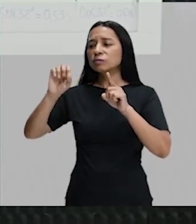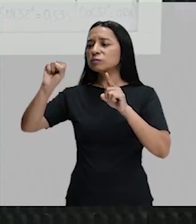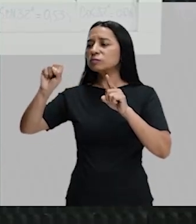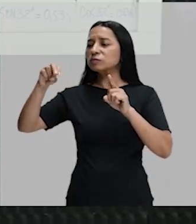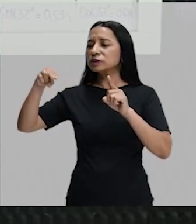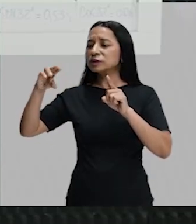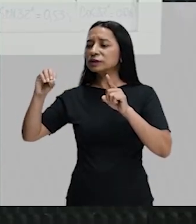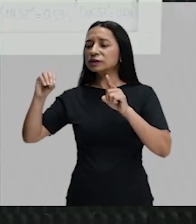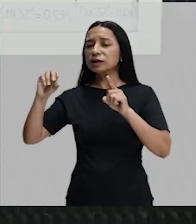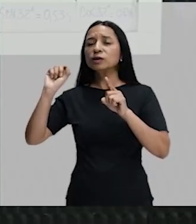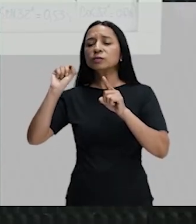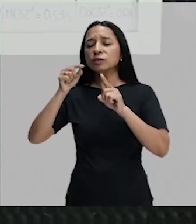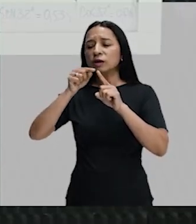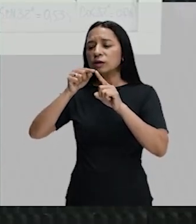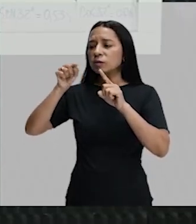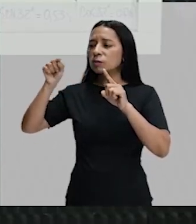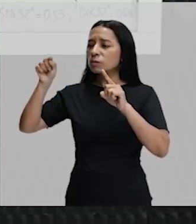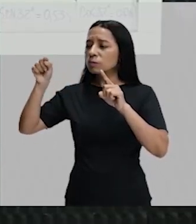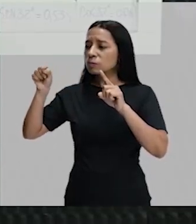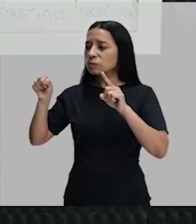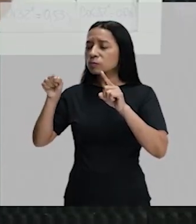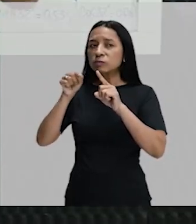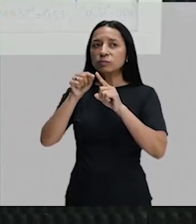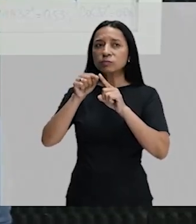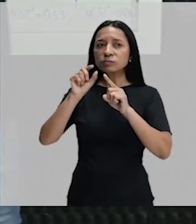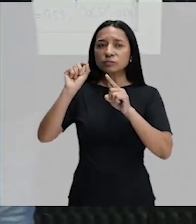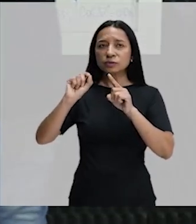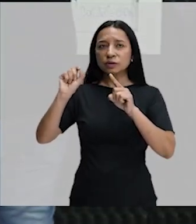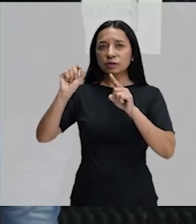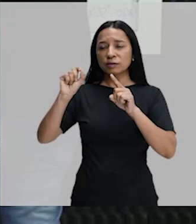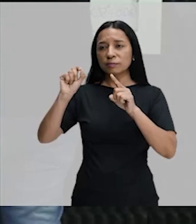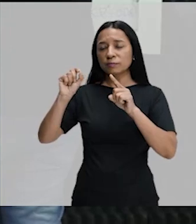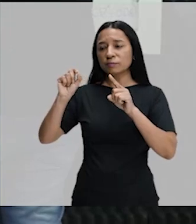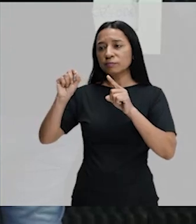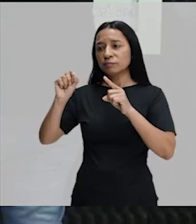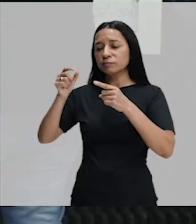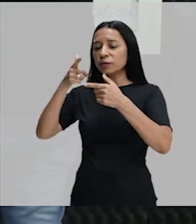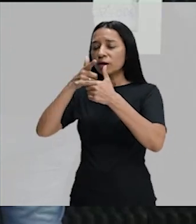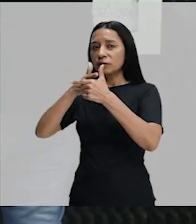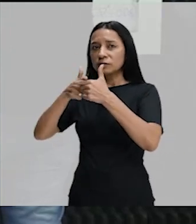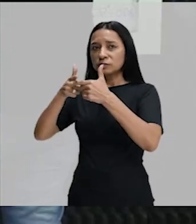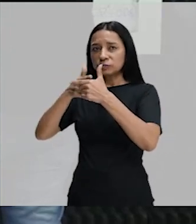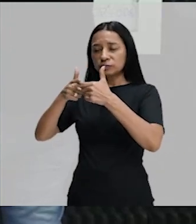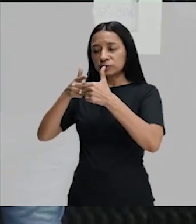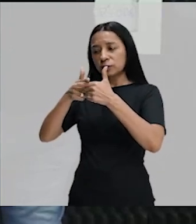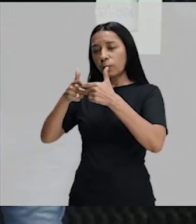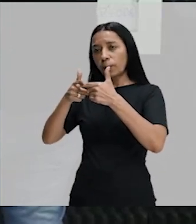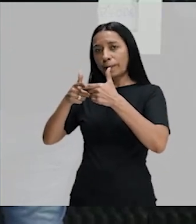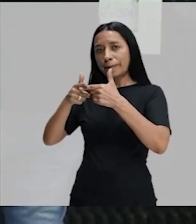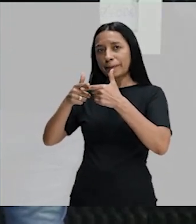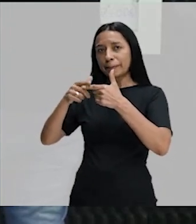ângulo x? O seno vai ser a divisão do cateto oposto